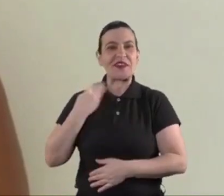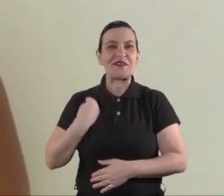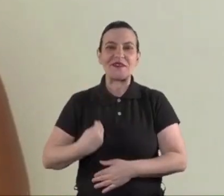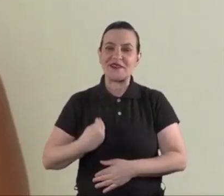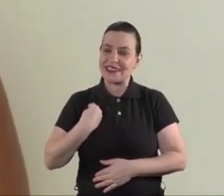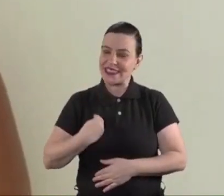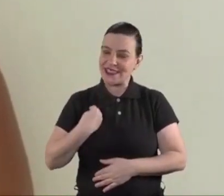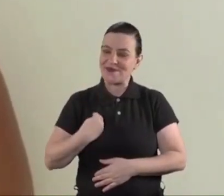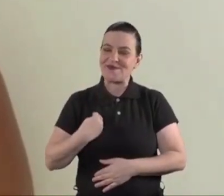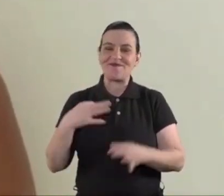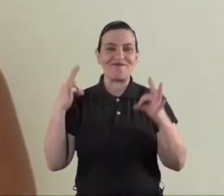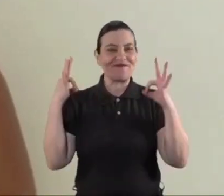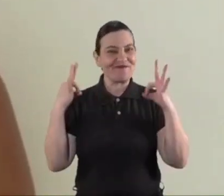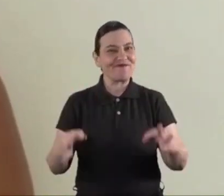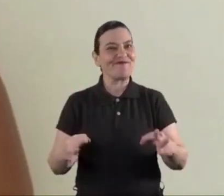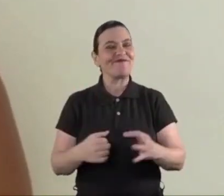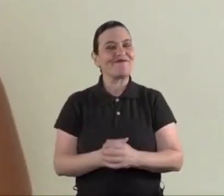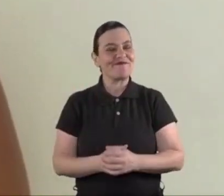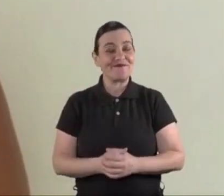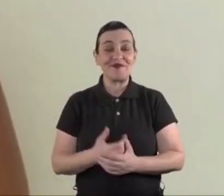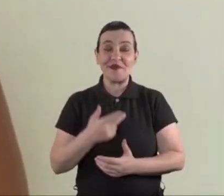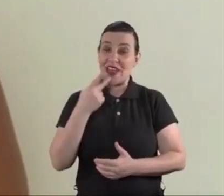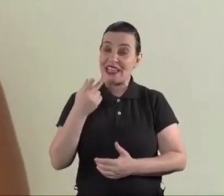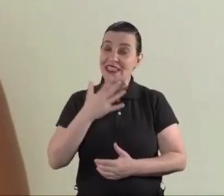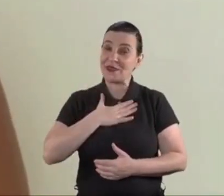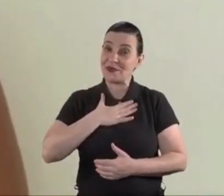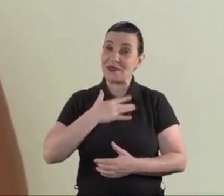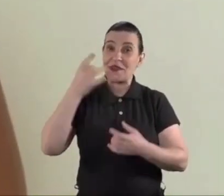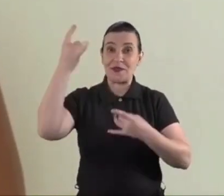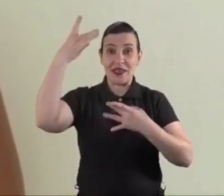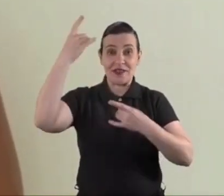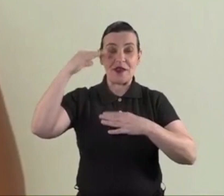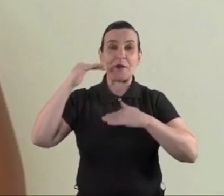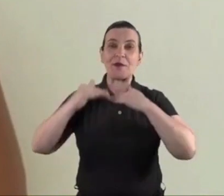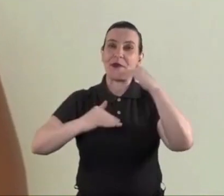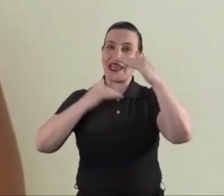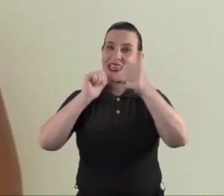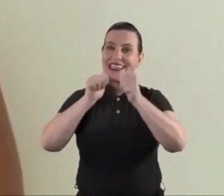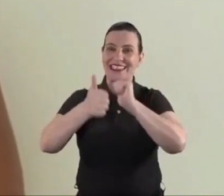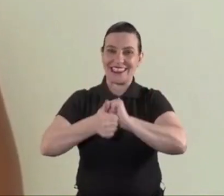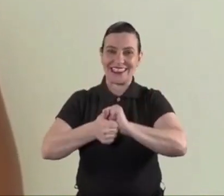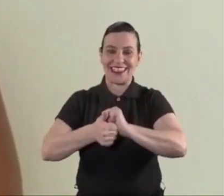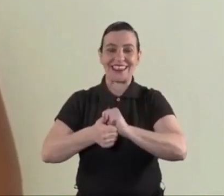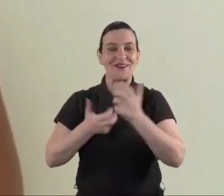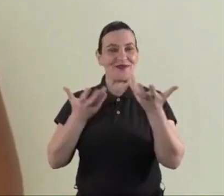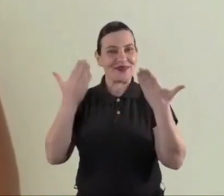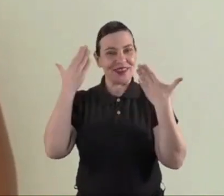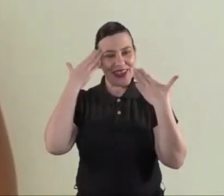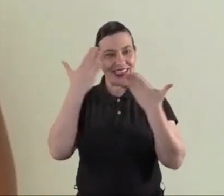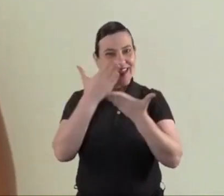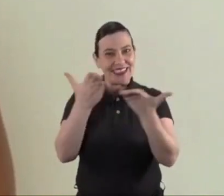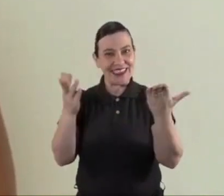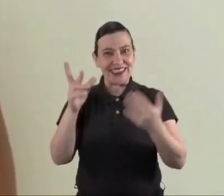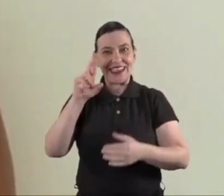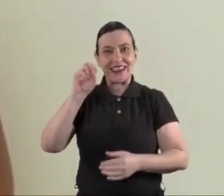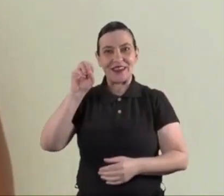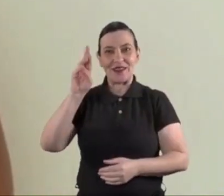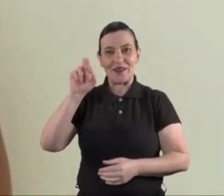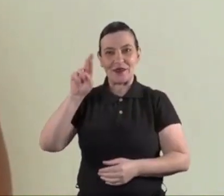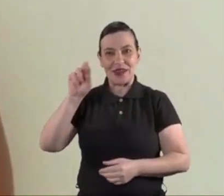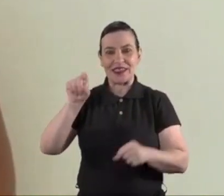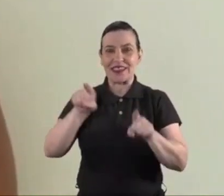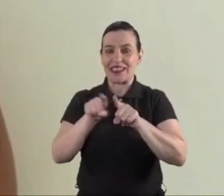em toda a minha vida, assim, falando da performance para a carreira de atleta. Então eu gostaria de agradecer muito Roberto Martins,